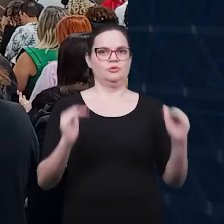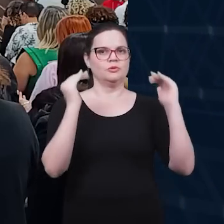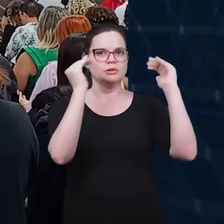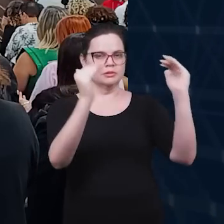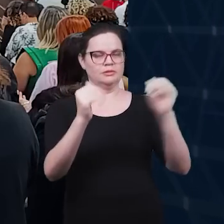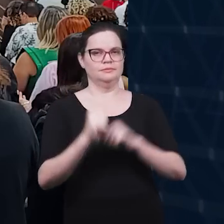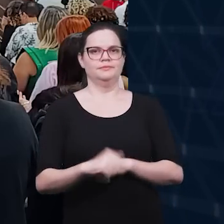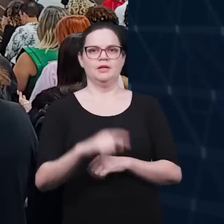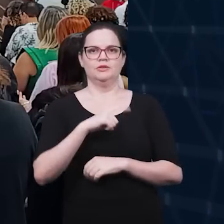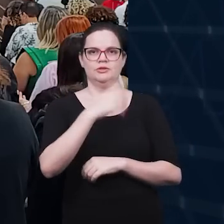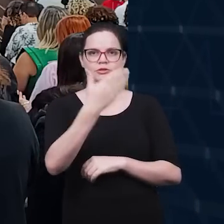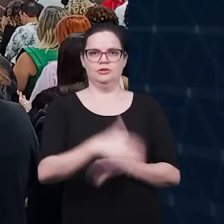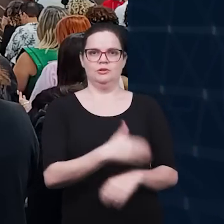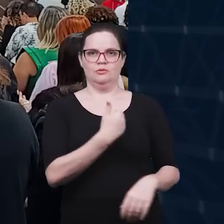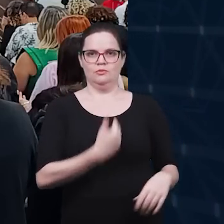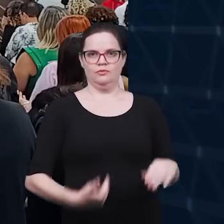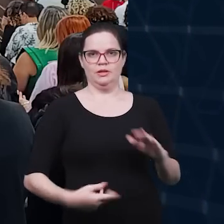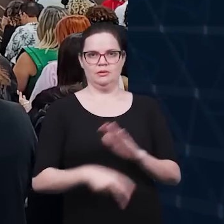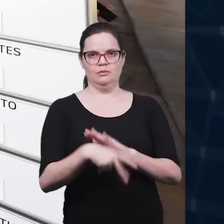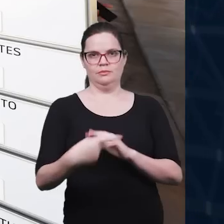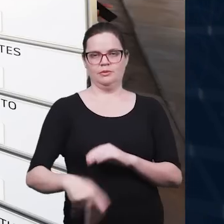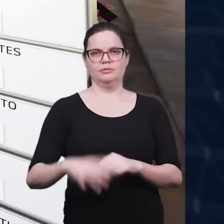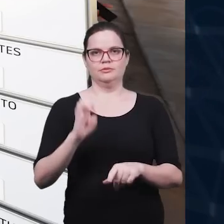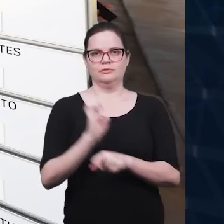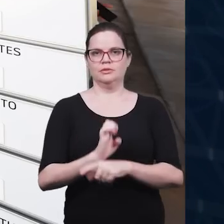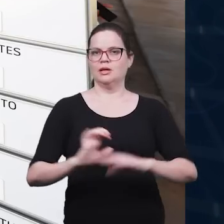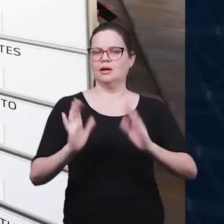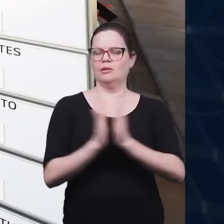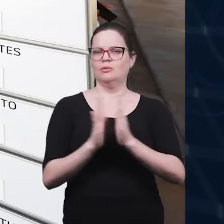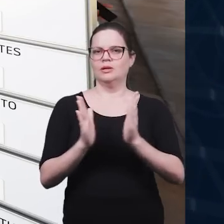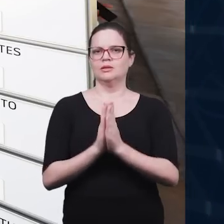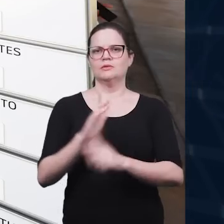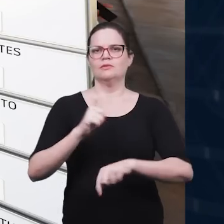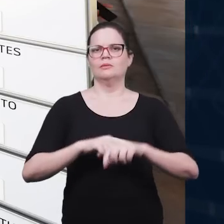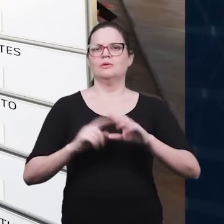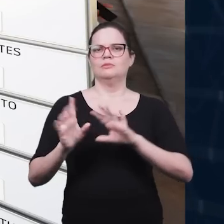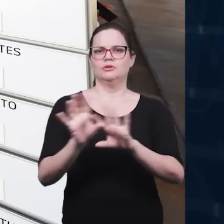autoridades, entre elas o governador do estado. A oração